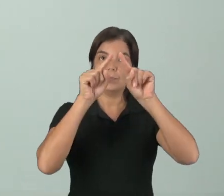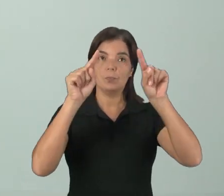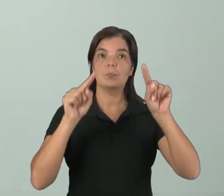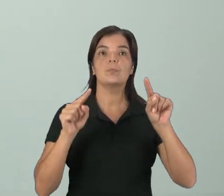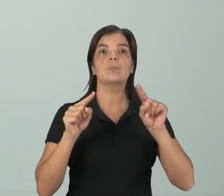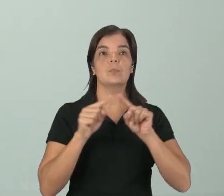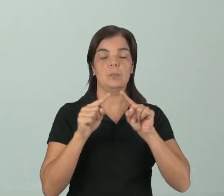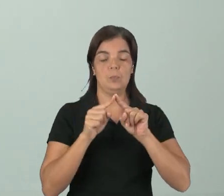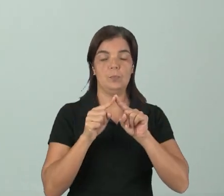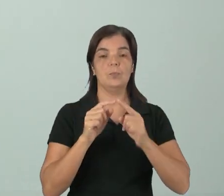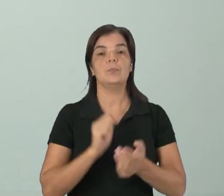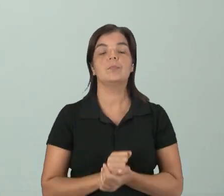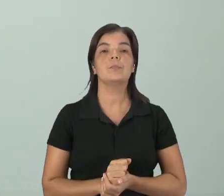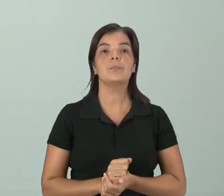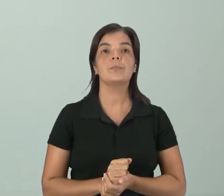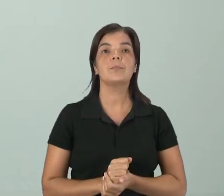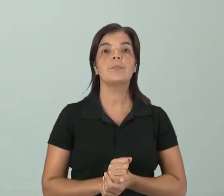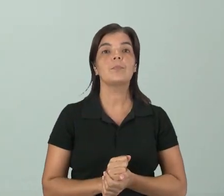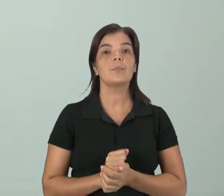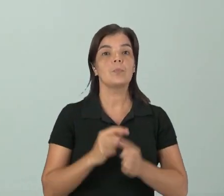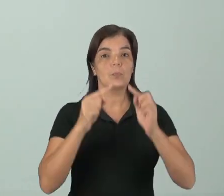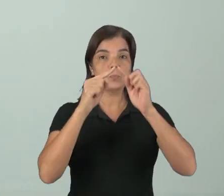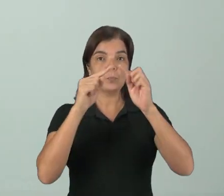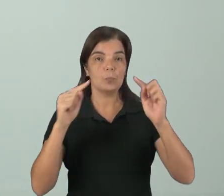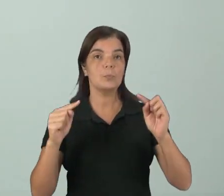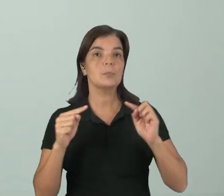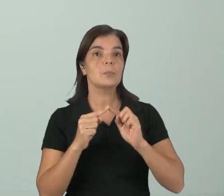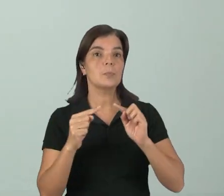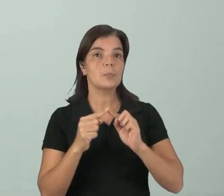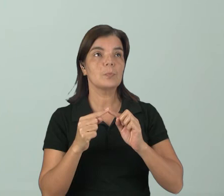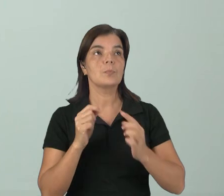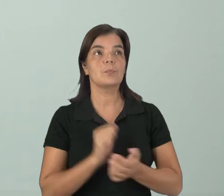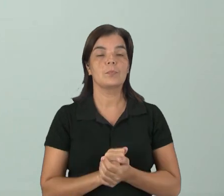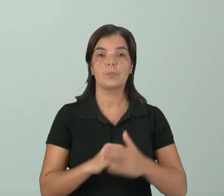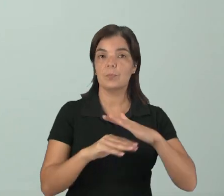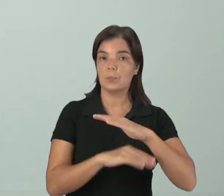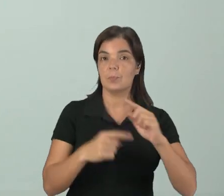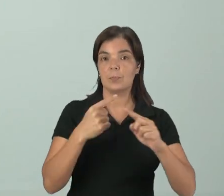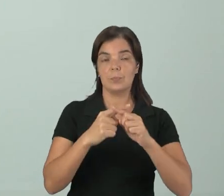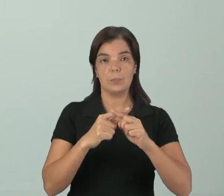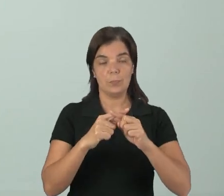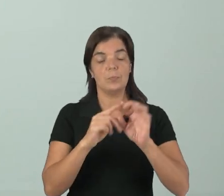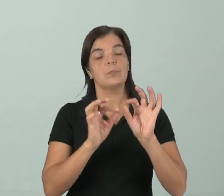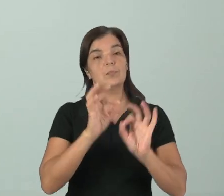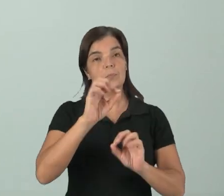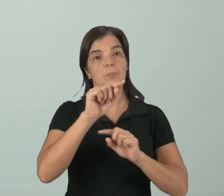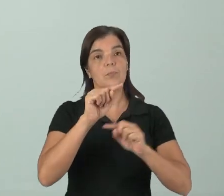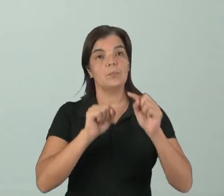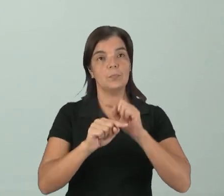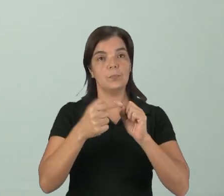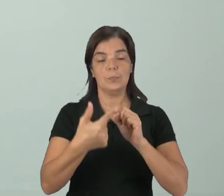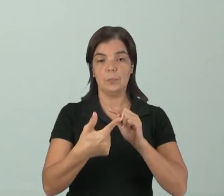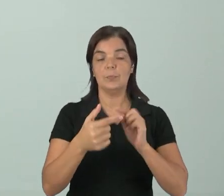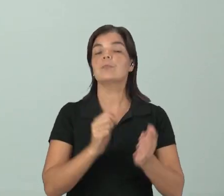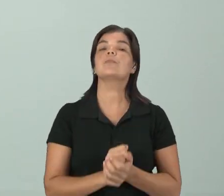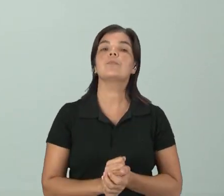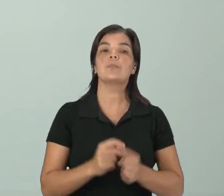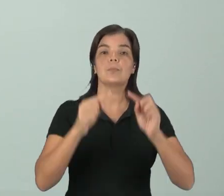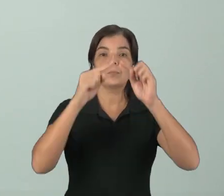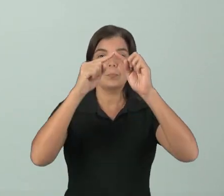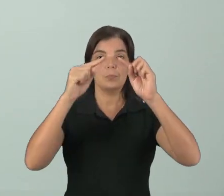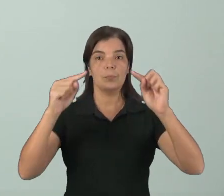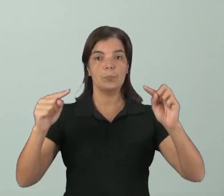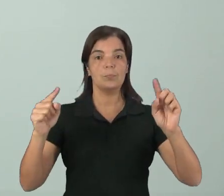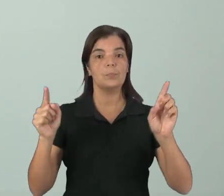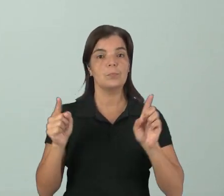vezes altura, quadrado, o lado ao quadrado, triângulo, que é base vezes altura dividido por 2, losango,